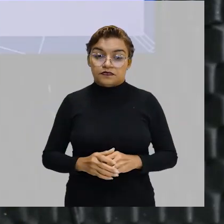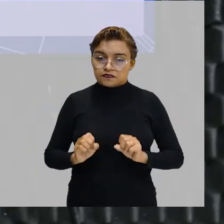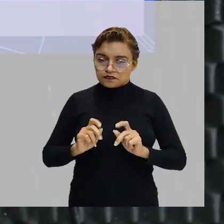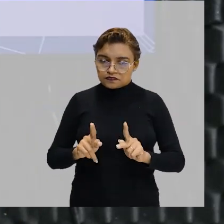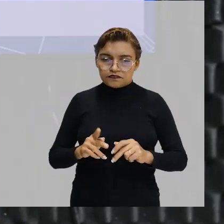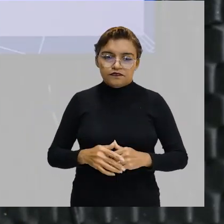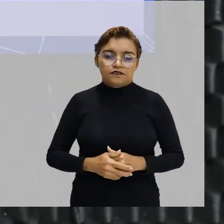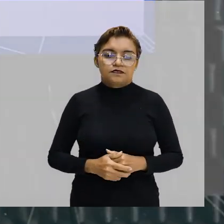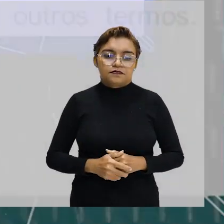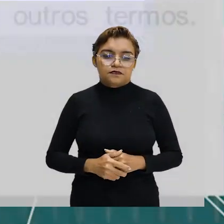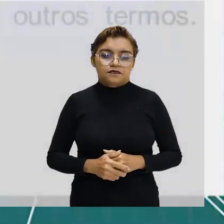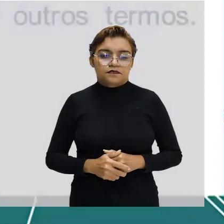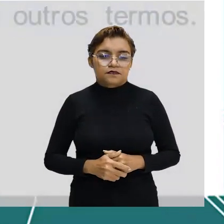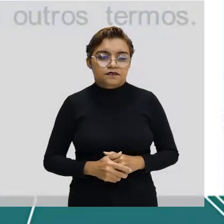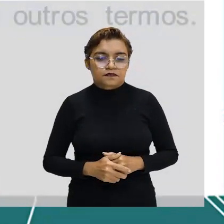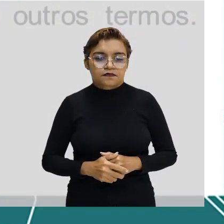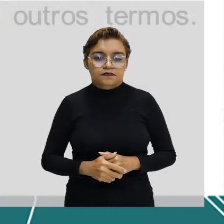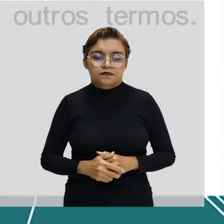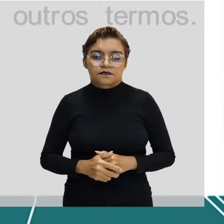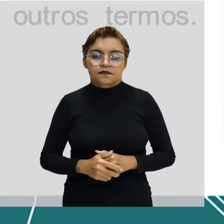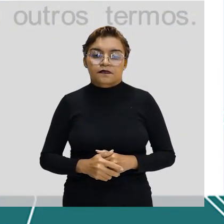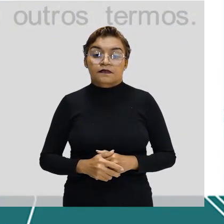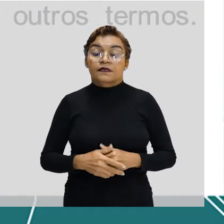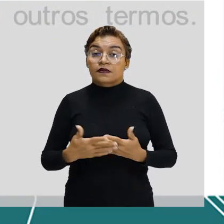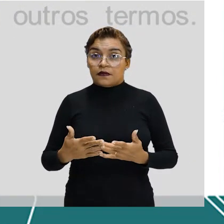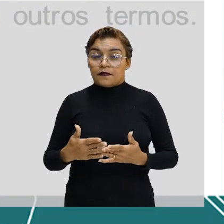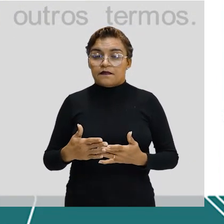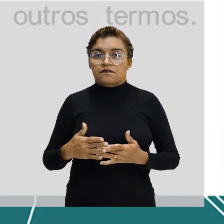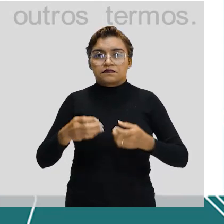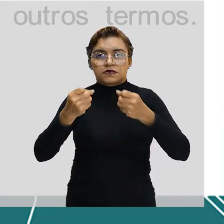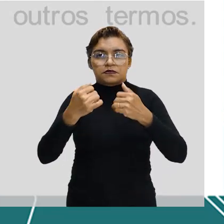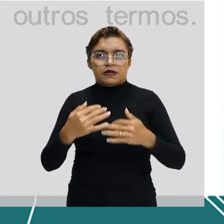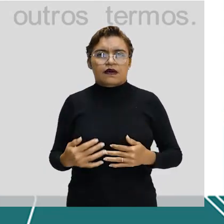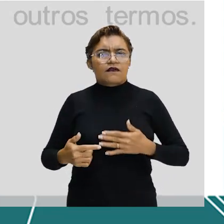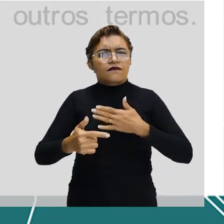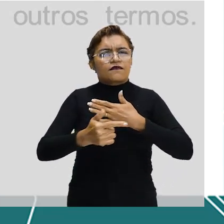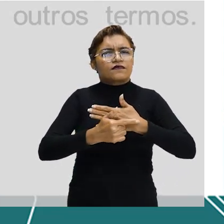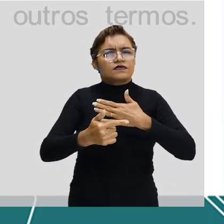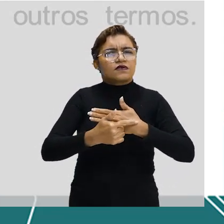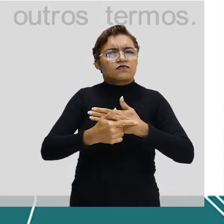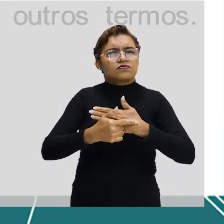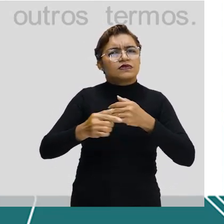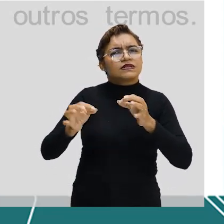bom? Então, para que isso fique mais claro, o que é função sintática?